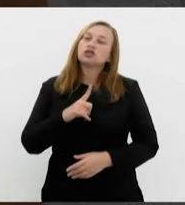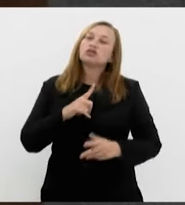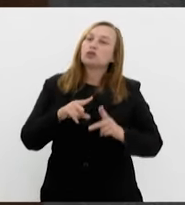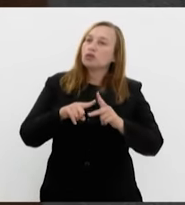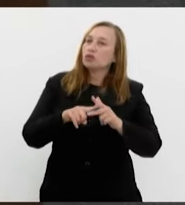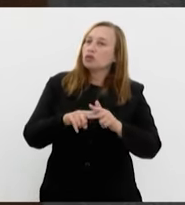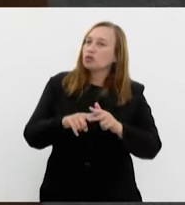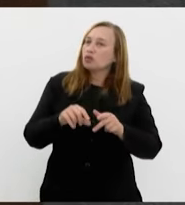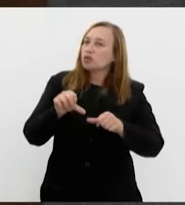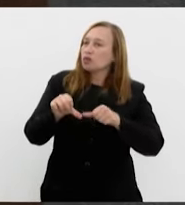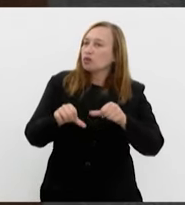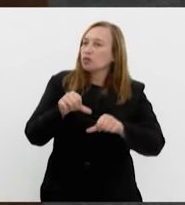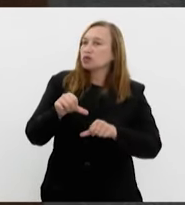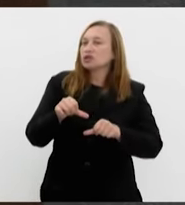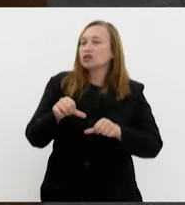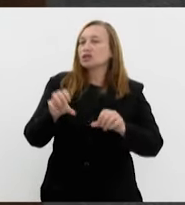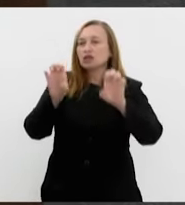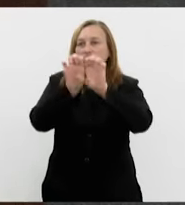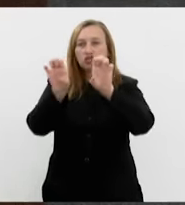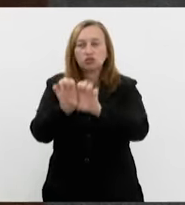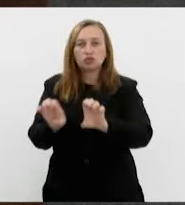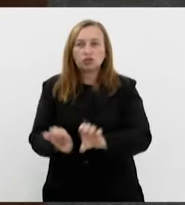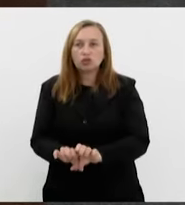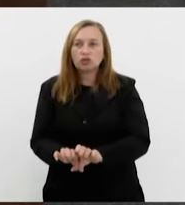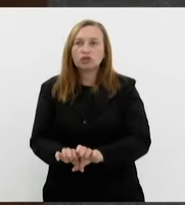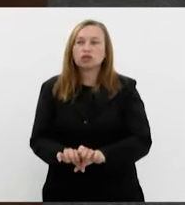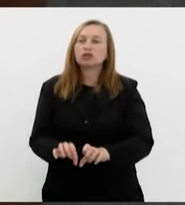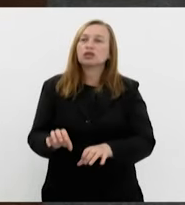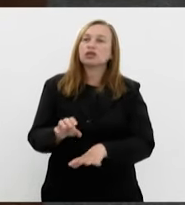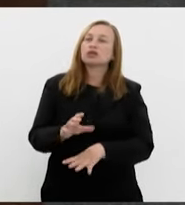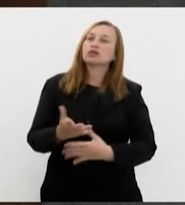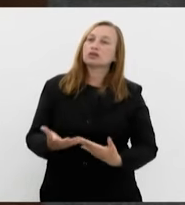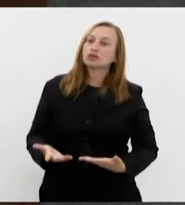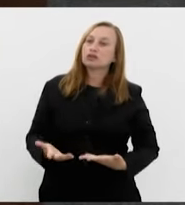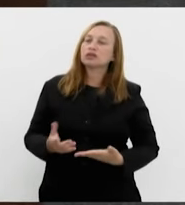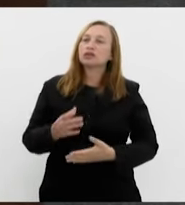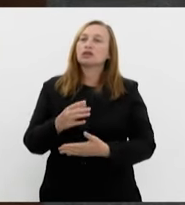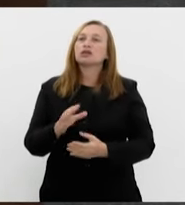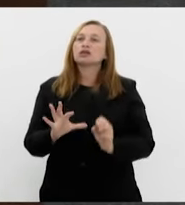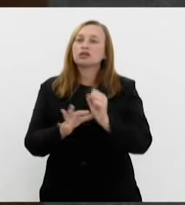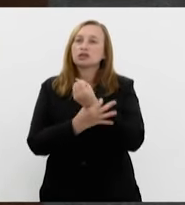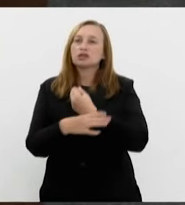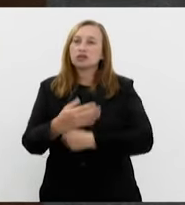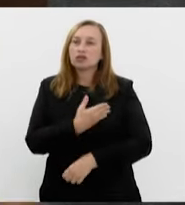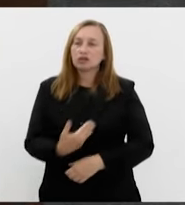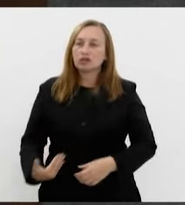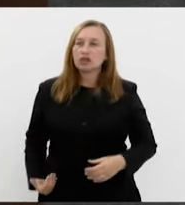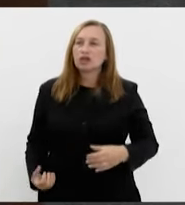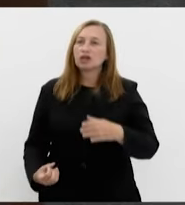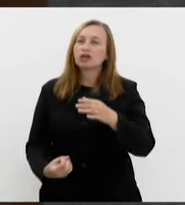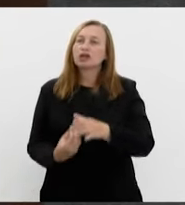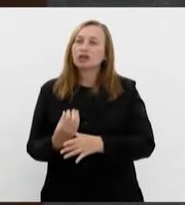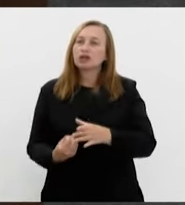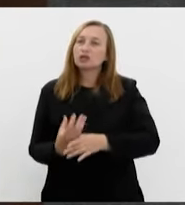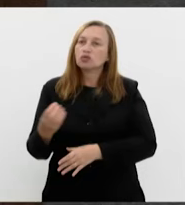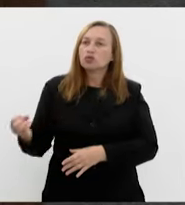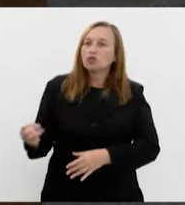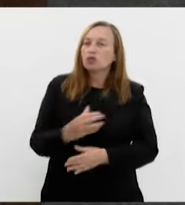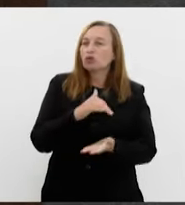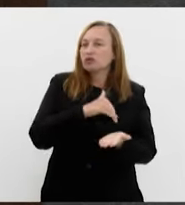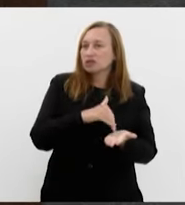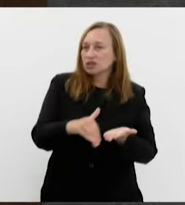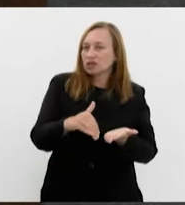na estrutura da segurança pública, tivemos aí a criação de uma nova secretaria,